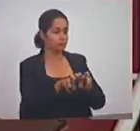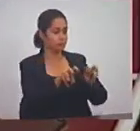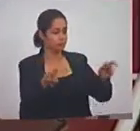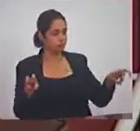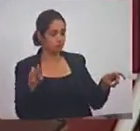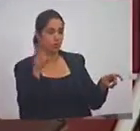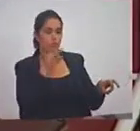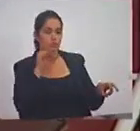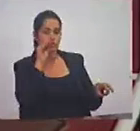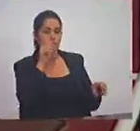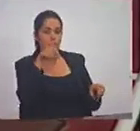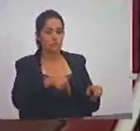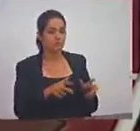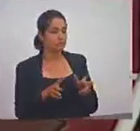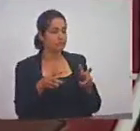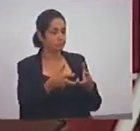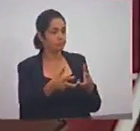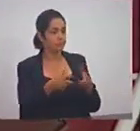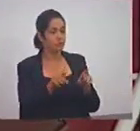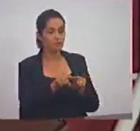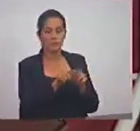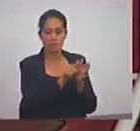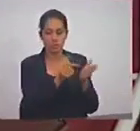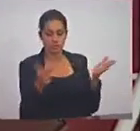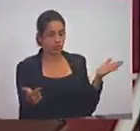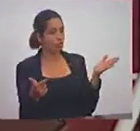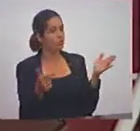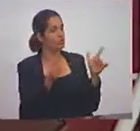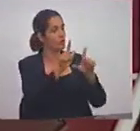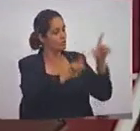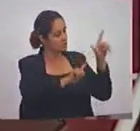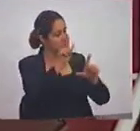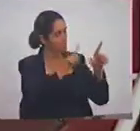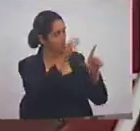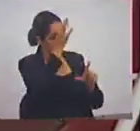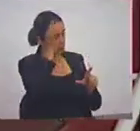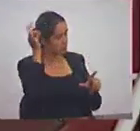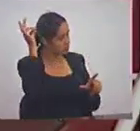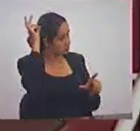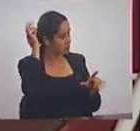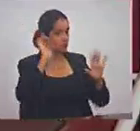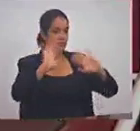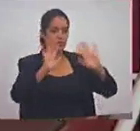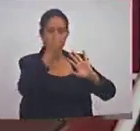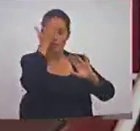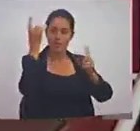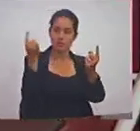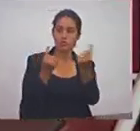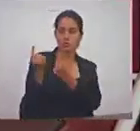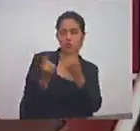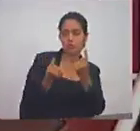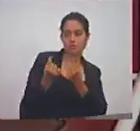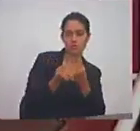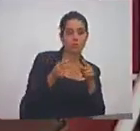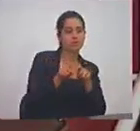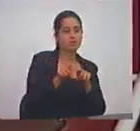dessa casa. Também cumprimentar a imprensa que se faz presente. Cumprimentar aqui todo o público dessa noite, principalmente a dona Dina, que é mãe